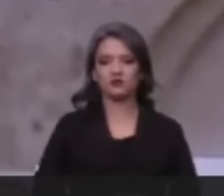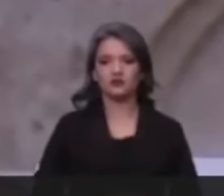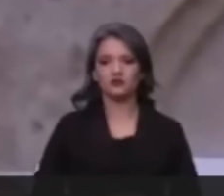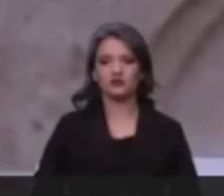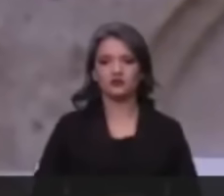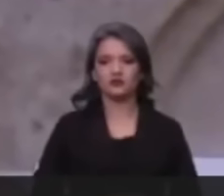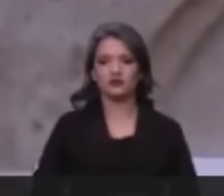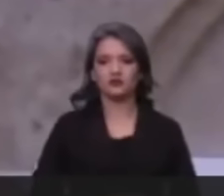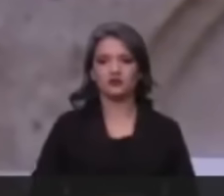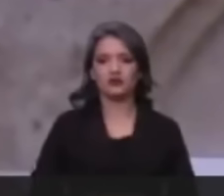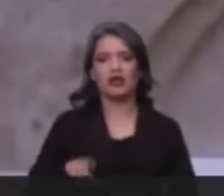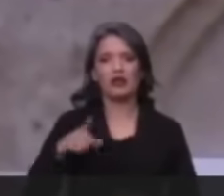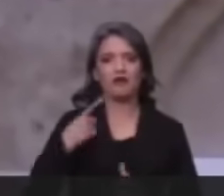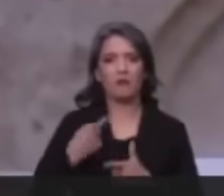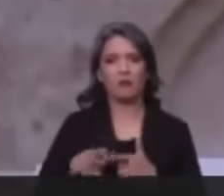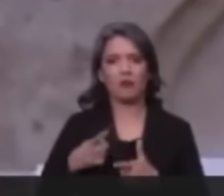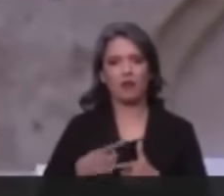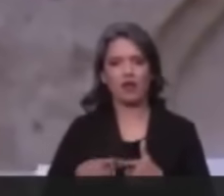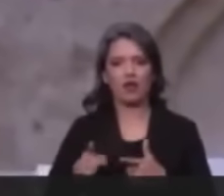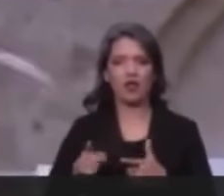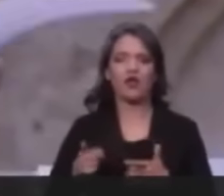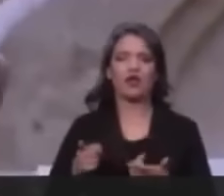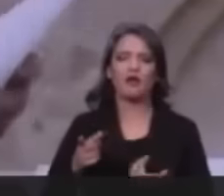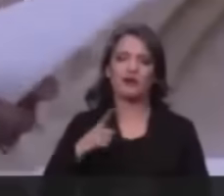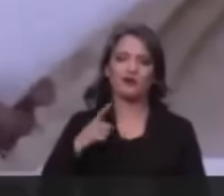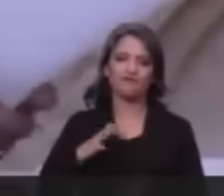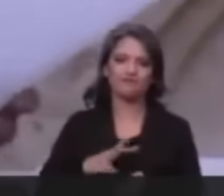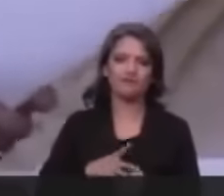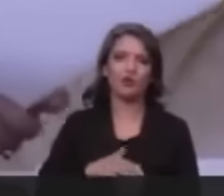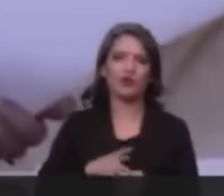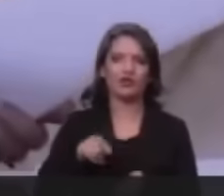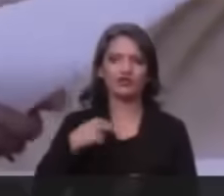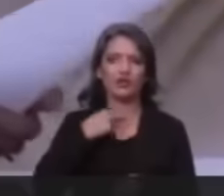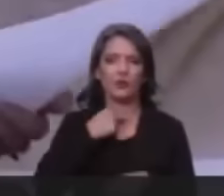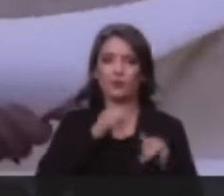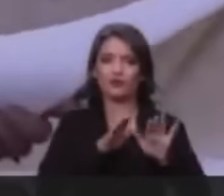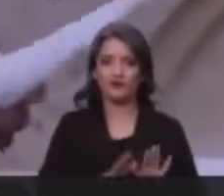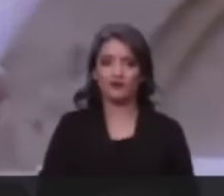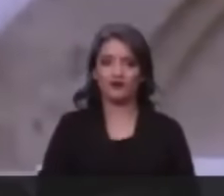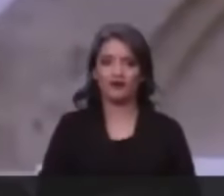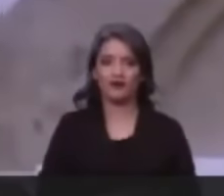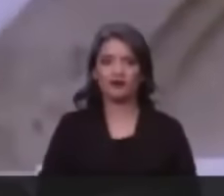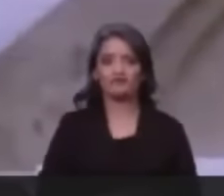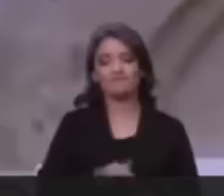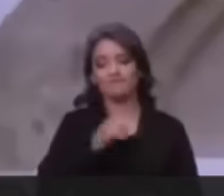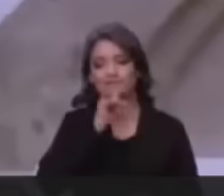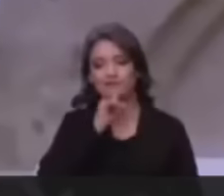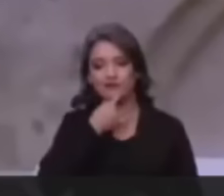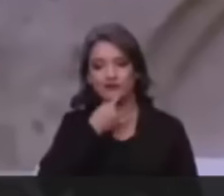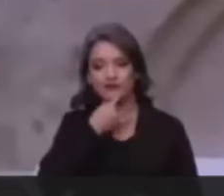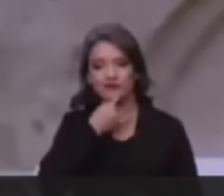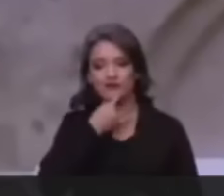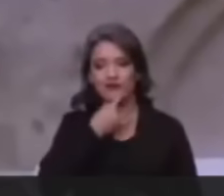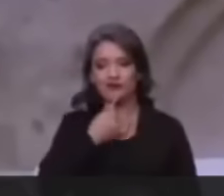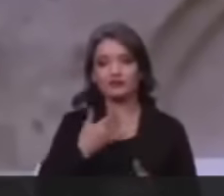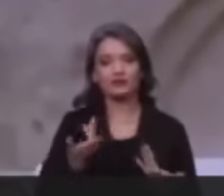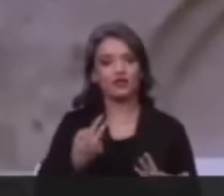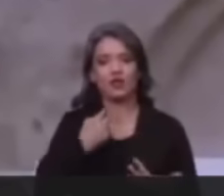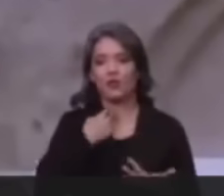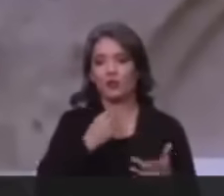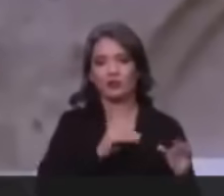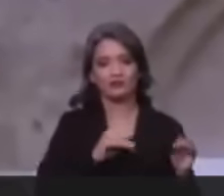de um problema de saúde e não pôde ficar. Não, lamentavelmente, não tenho como fazer esse